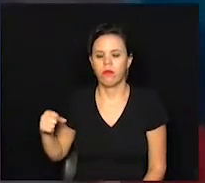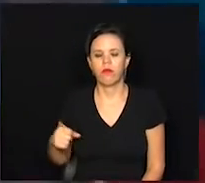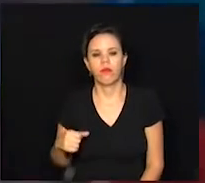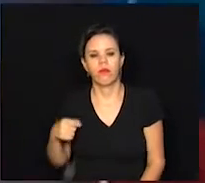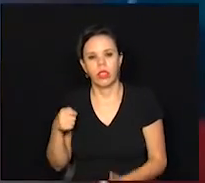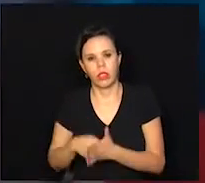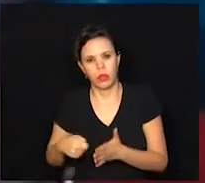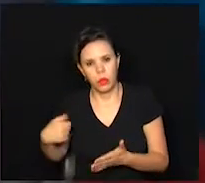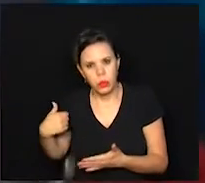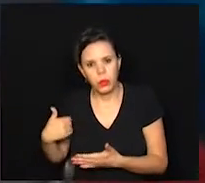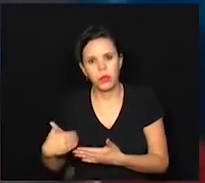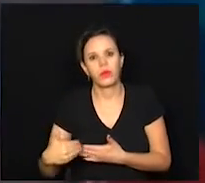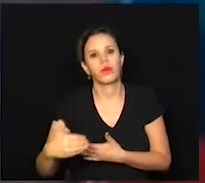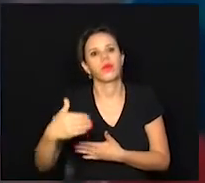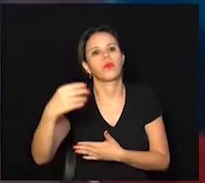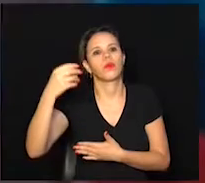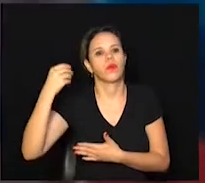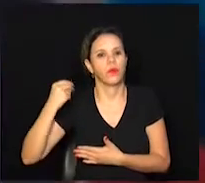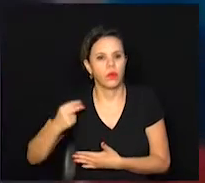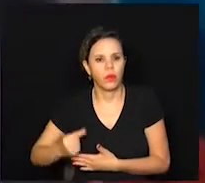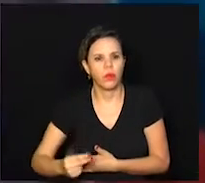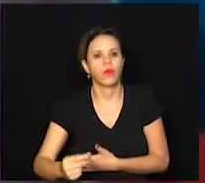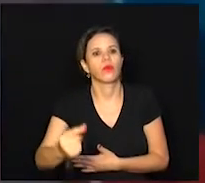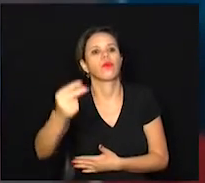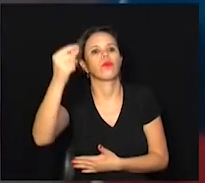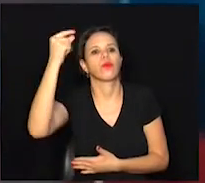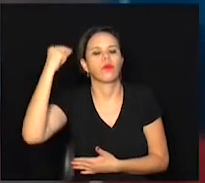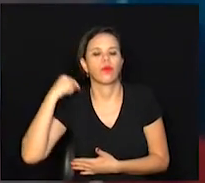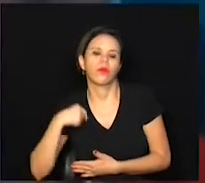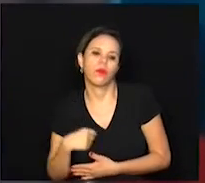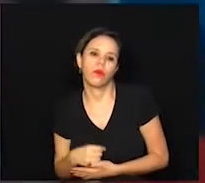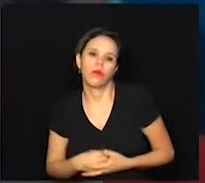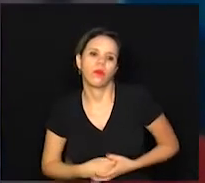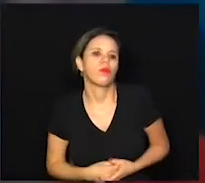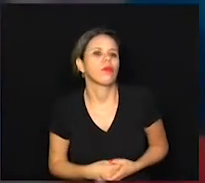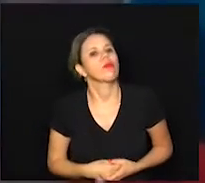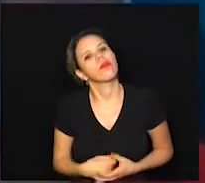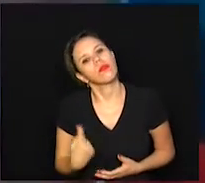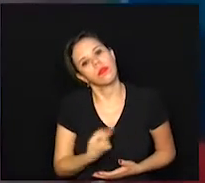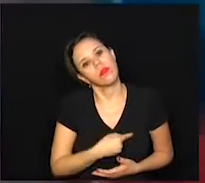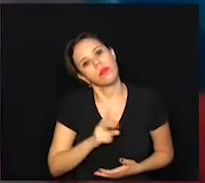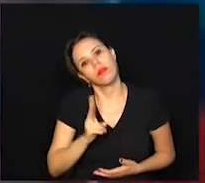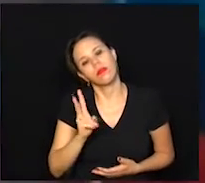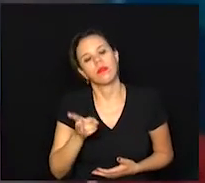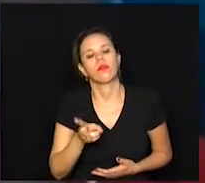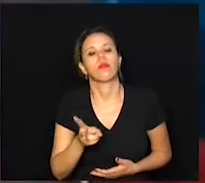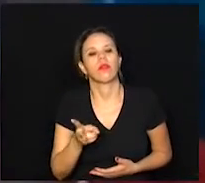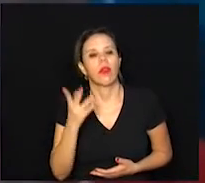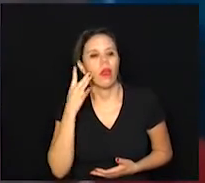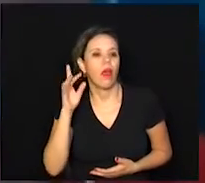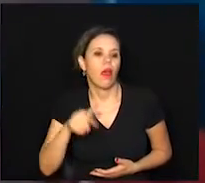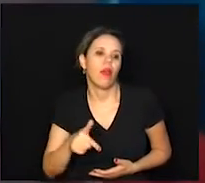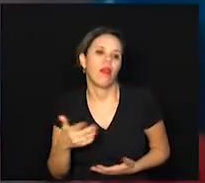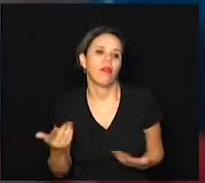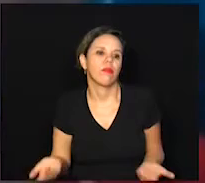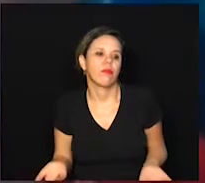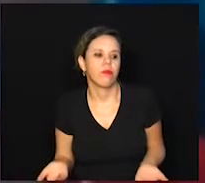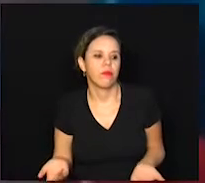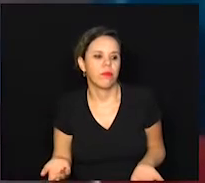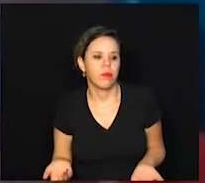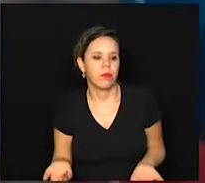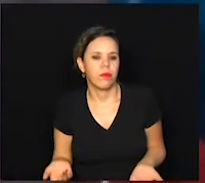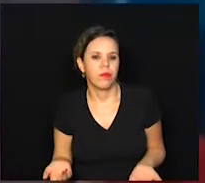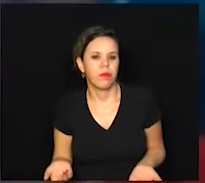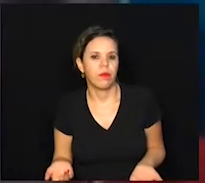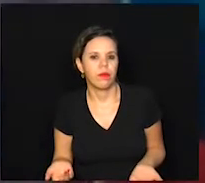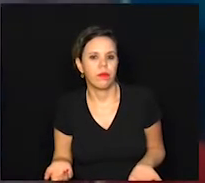né? Uma luta que vem de longa data. De certa maneira, a gente sempre considera que, ao